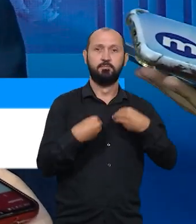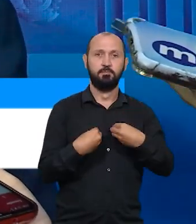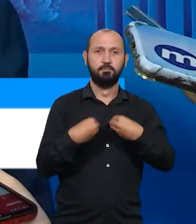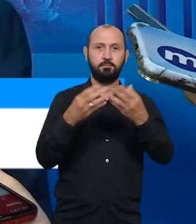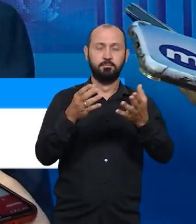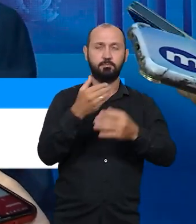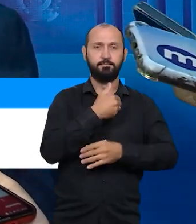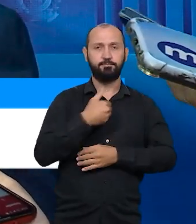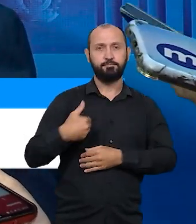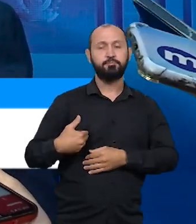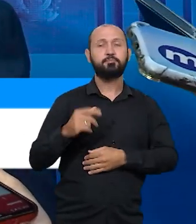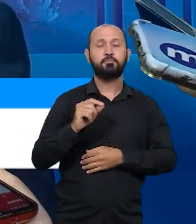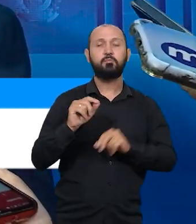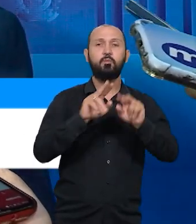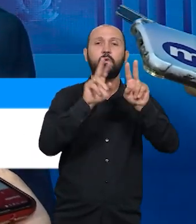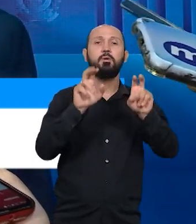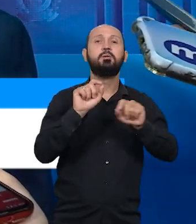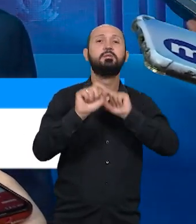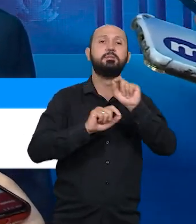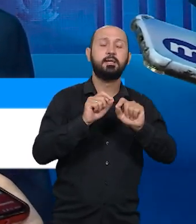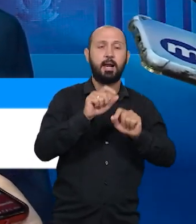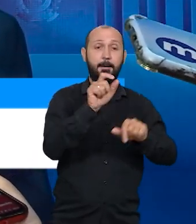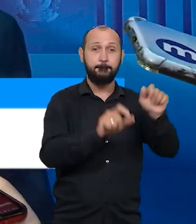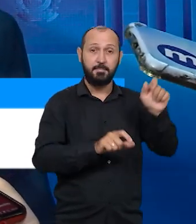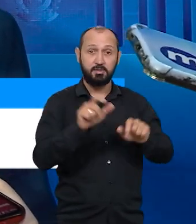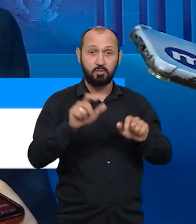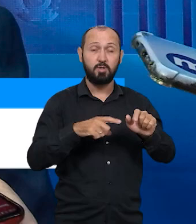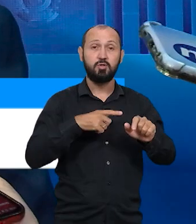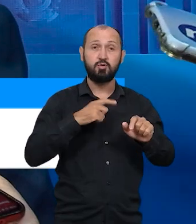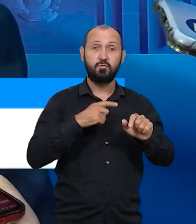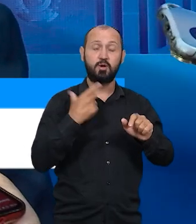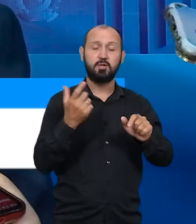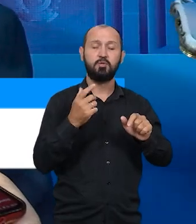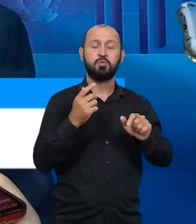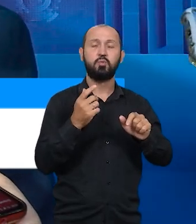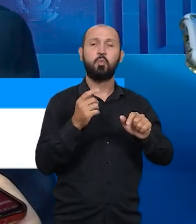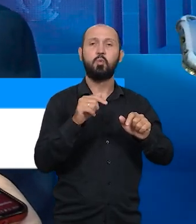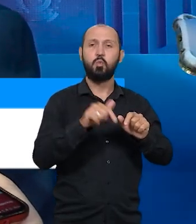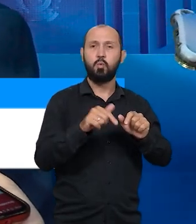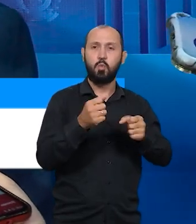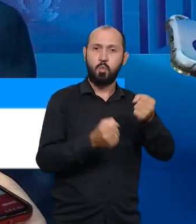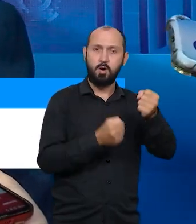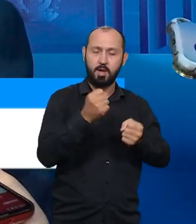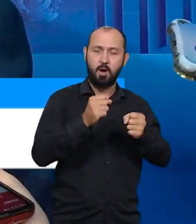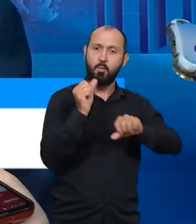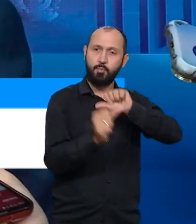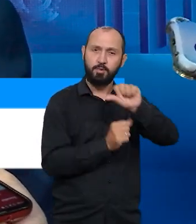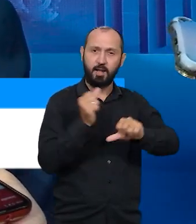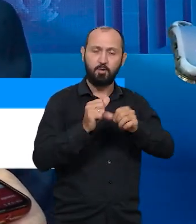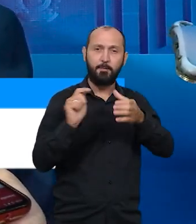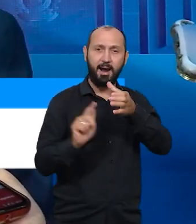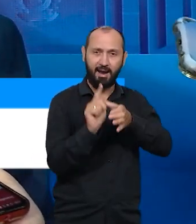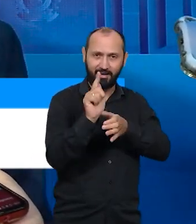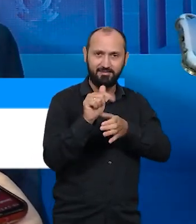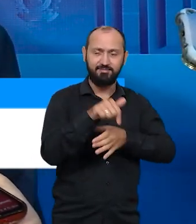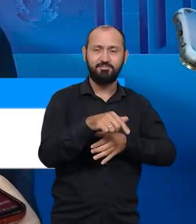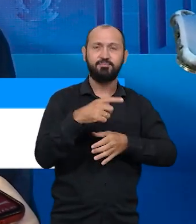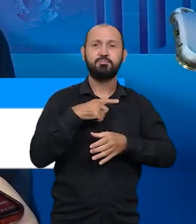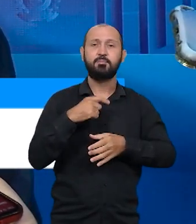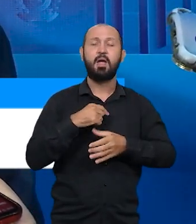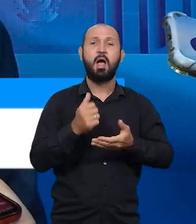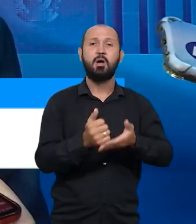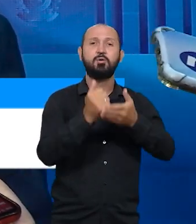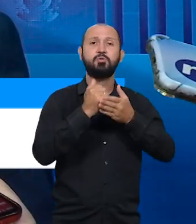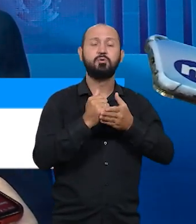encaminhado para o governo tratando de aquelas pessoas que tivessem o veículo convertido a gás além de ter